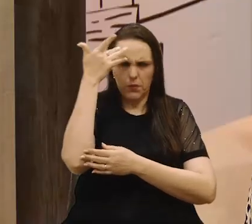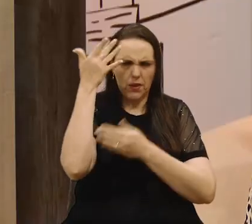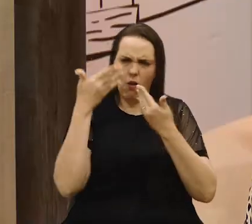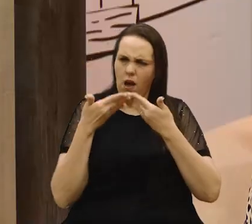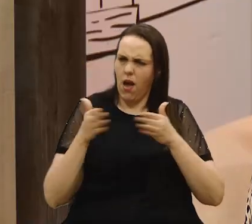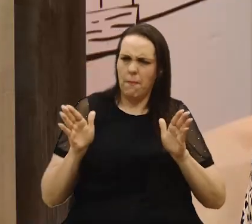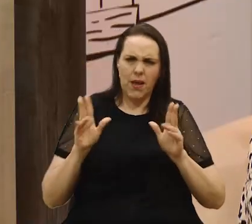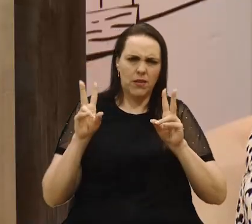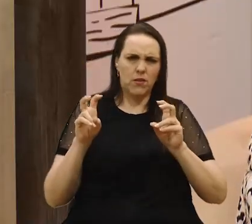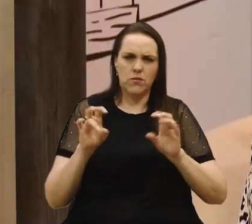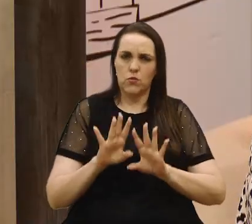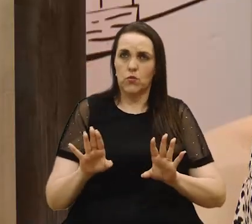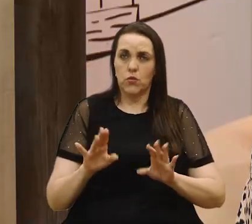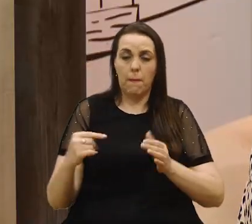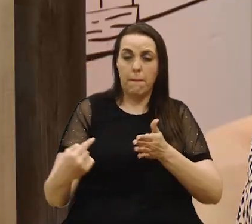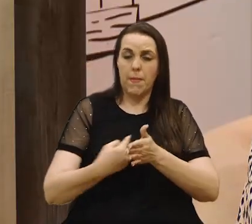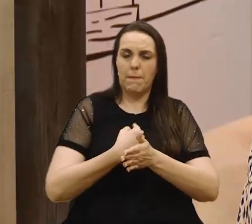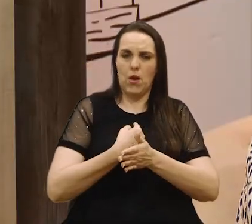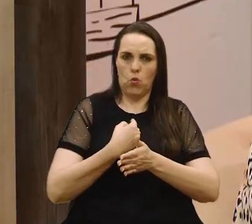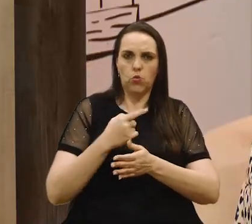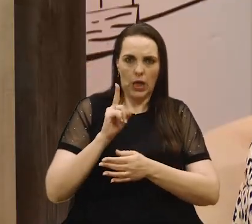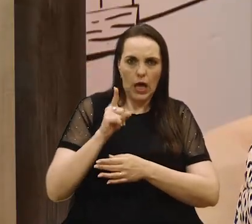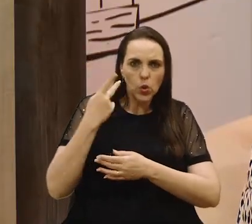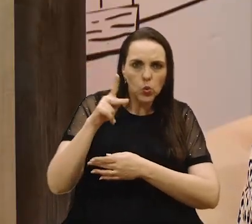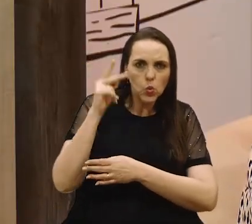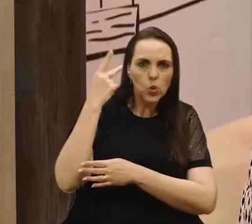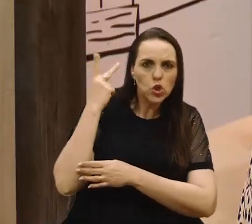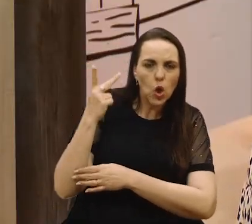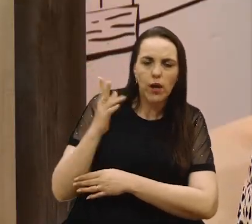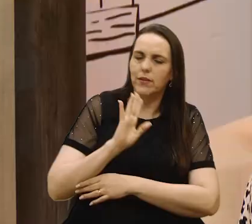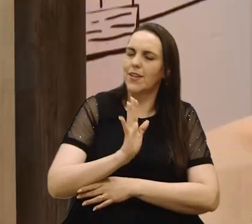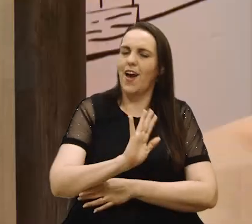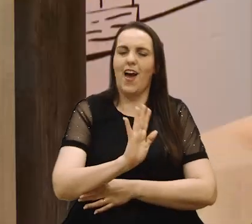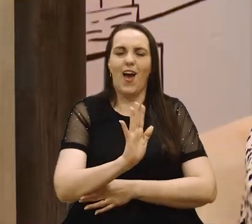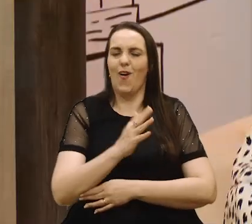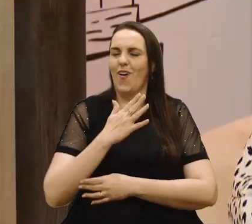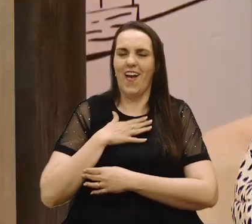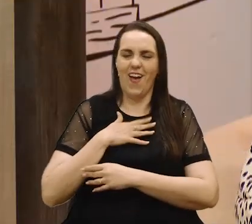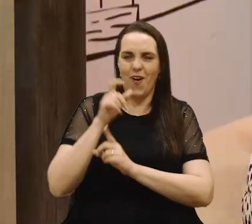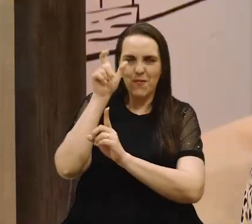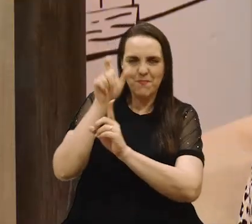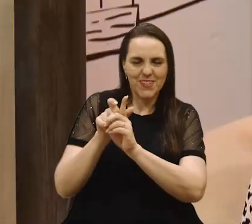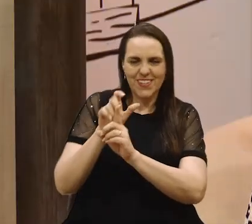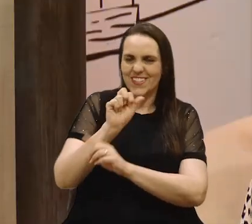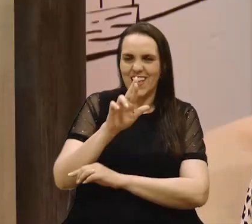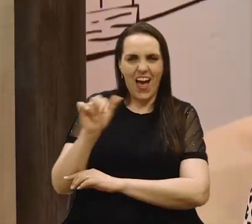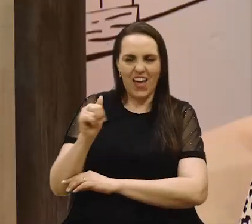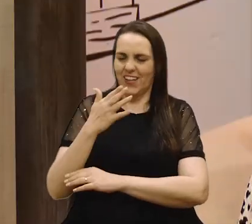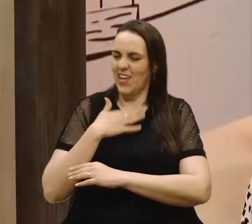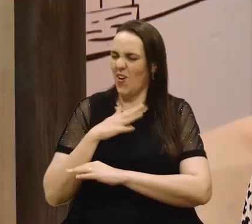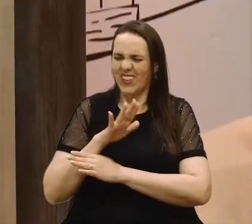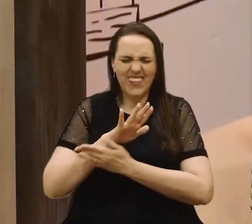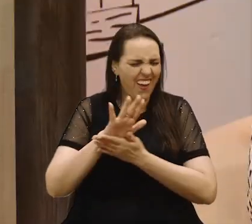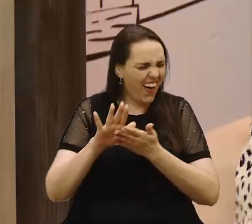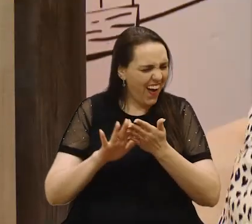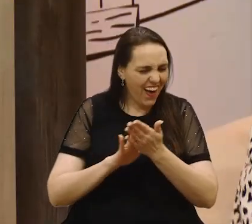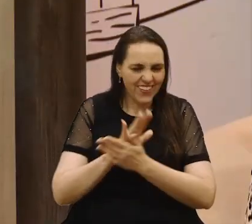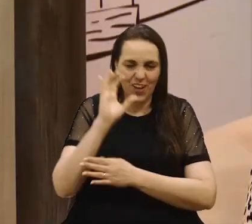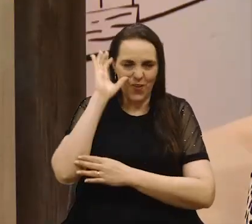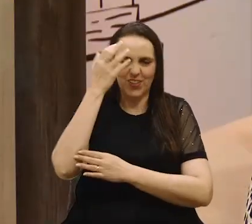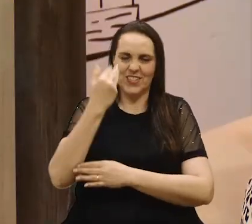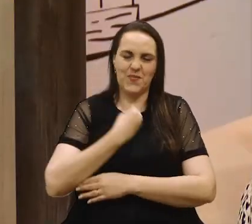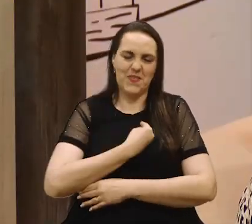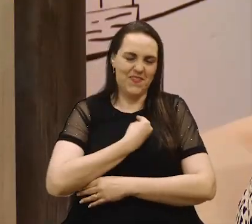saúde mental, já veio perguntas se era minha história. Não é minha história, eu não sou a Sara, definitivamente nada